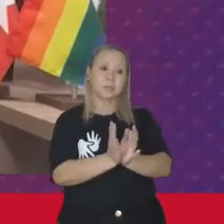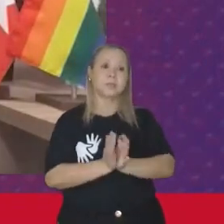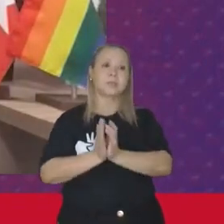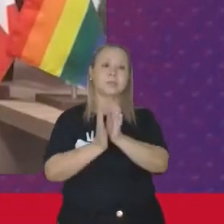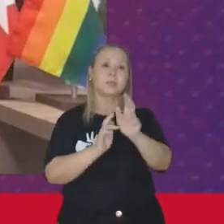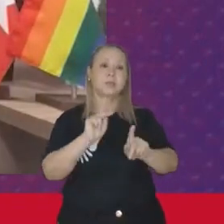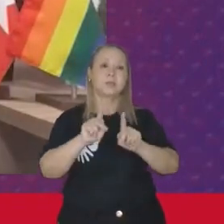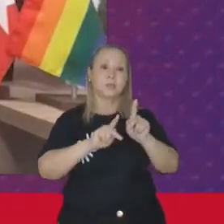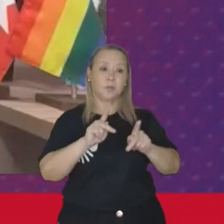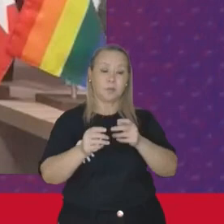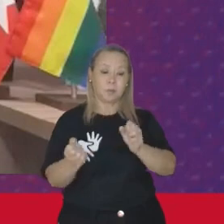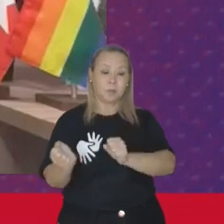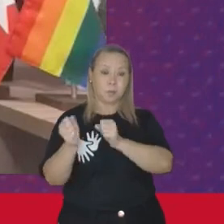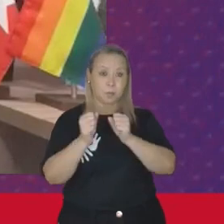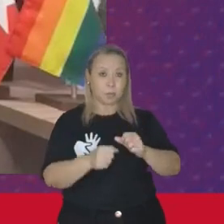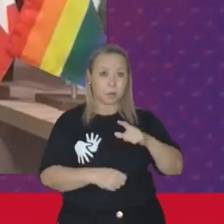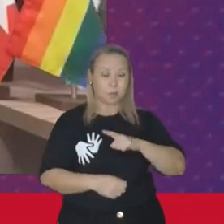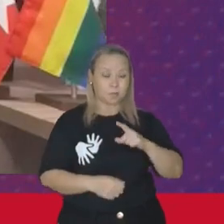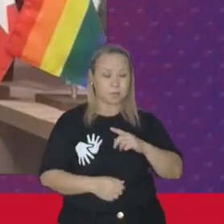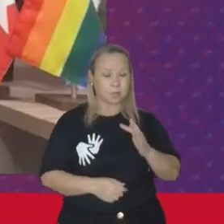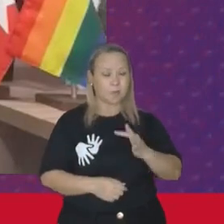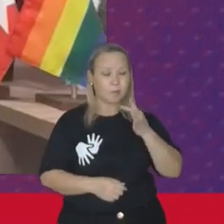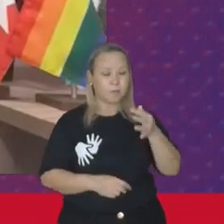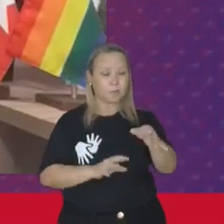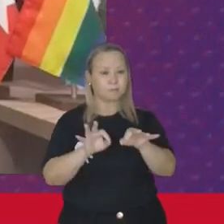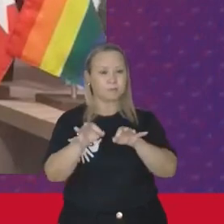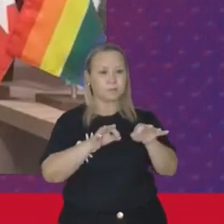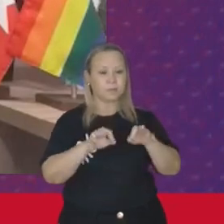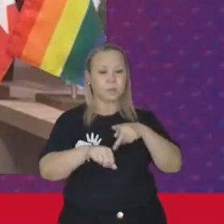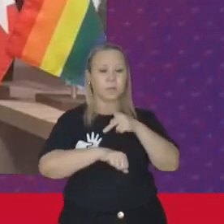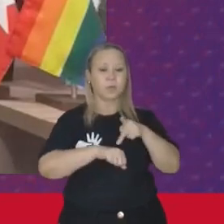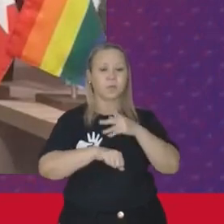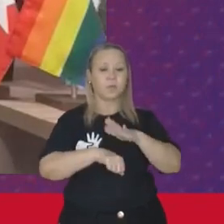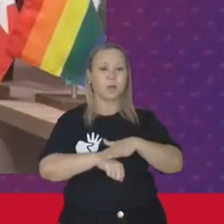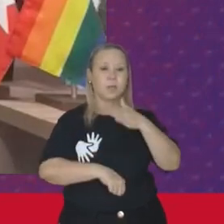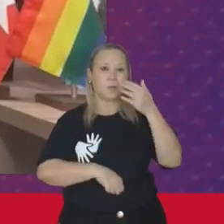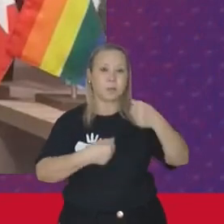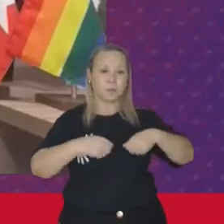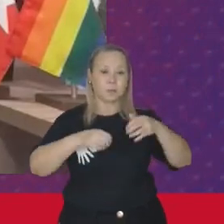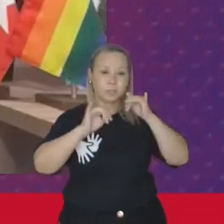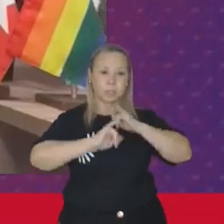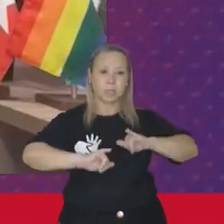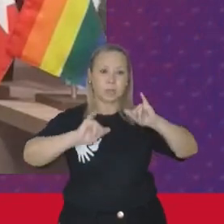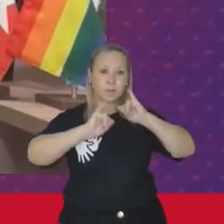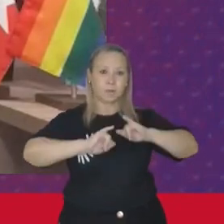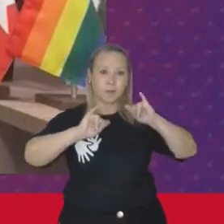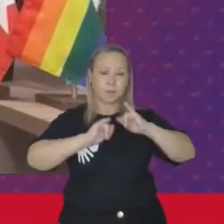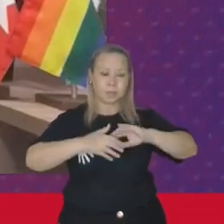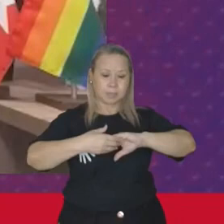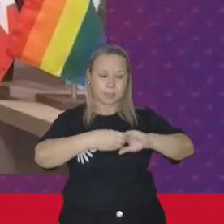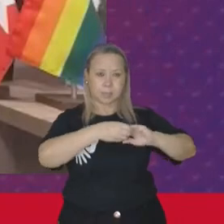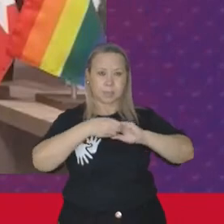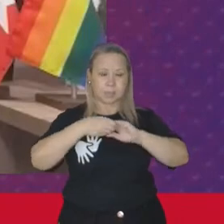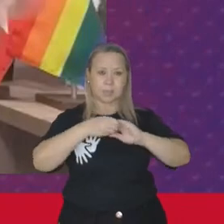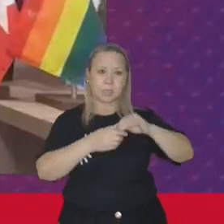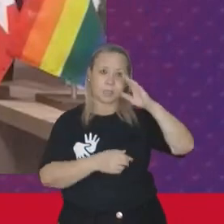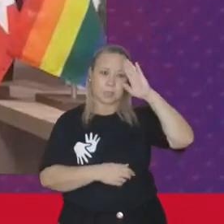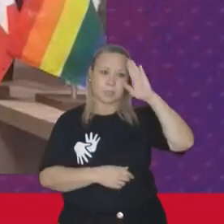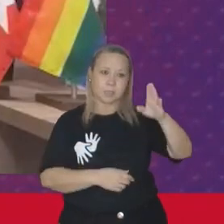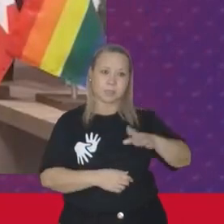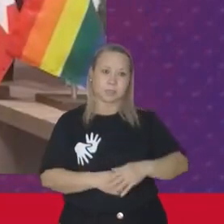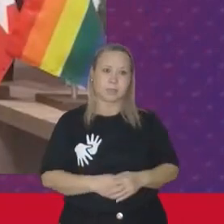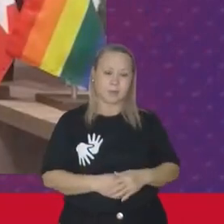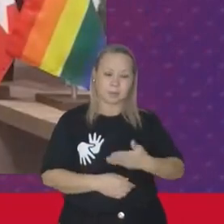e que possamos, então, passar para frente aquilo que o país mais precisa: informação. Saudação, companheiras